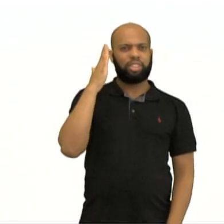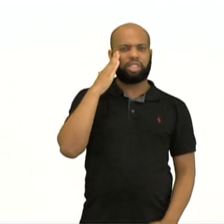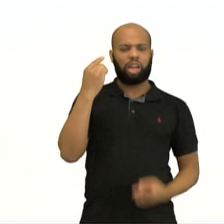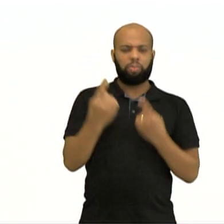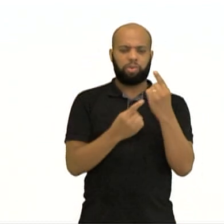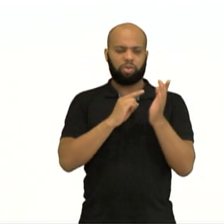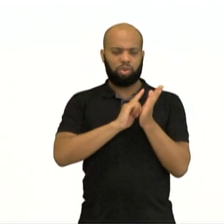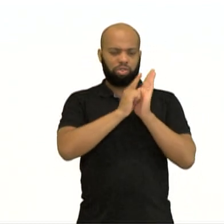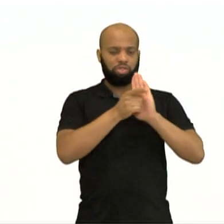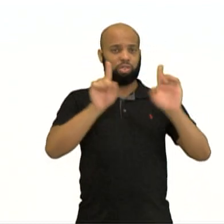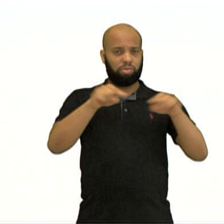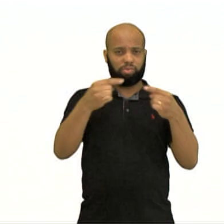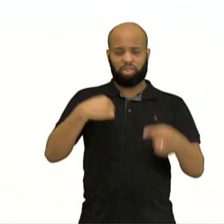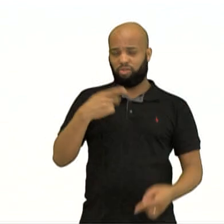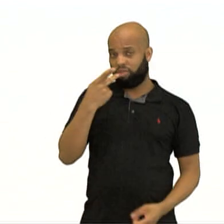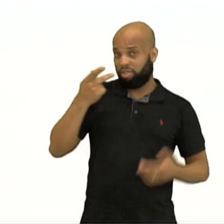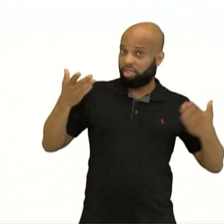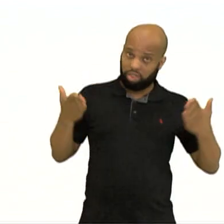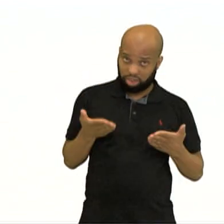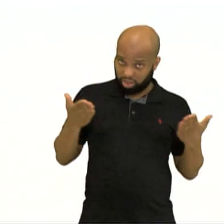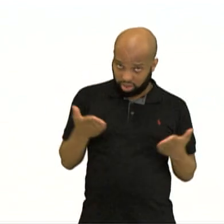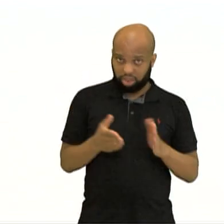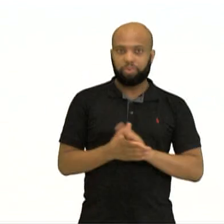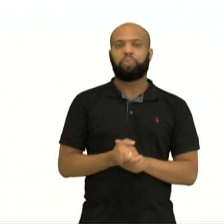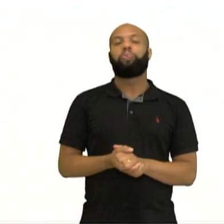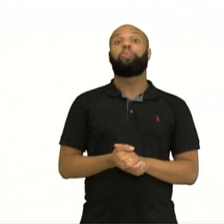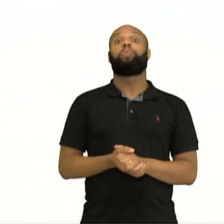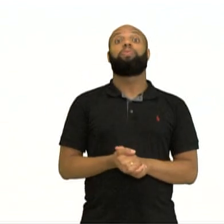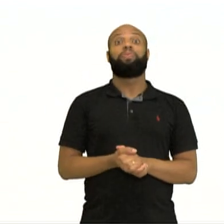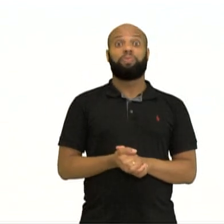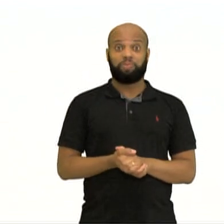gênero musical eu estou falando?